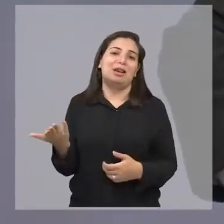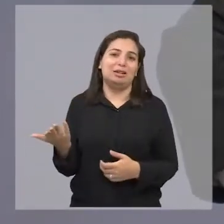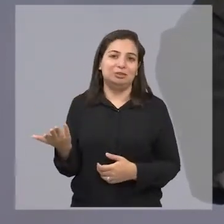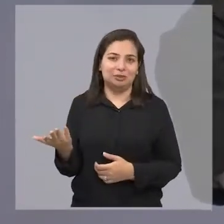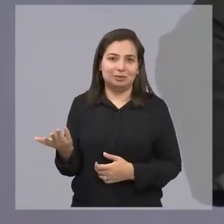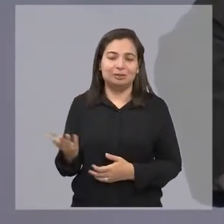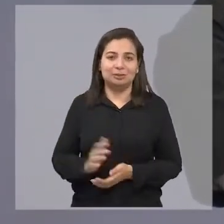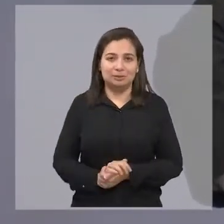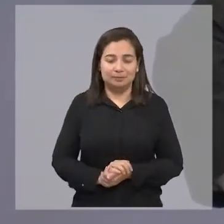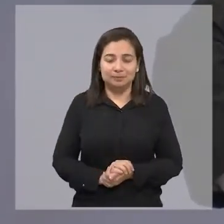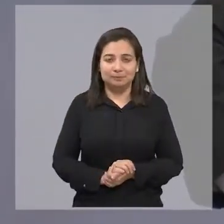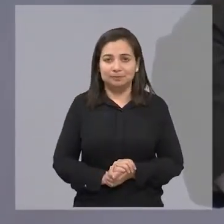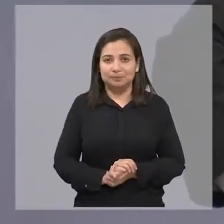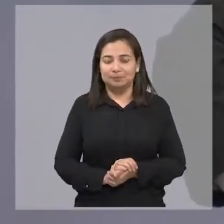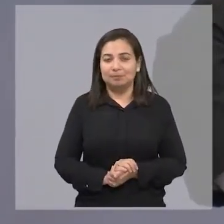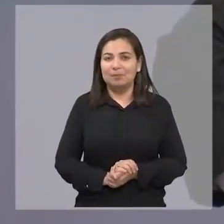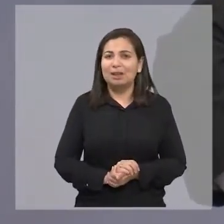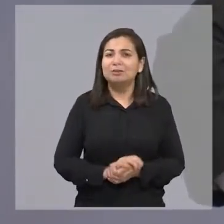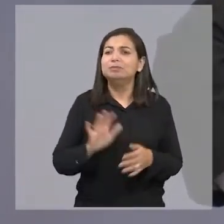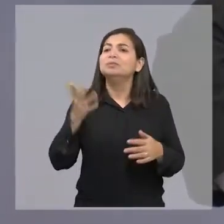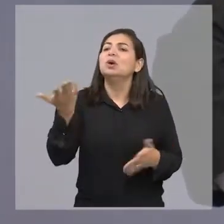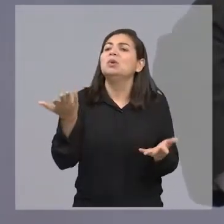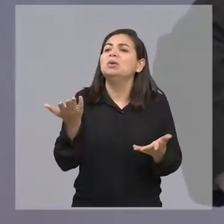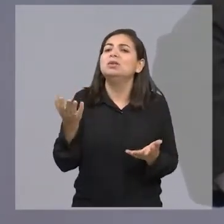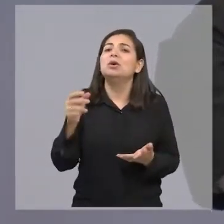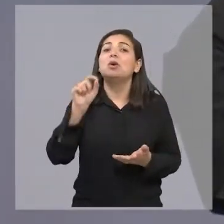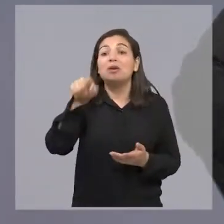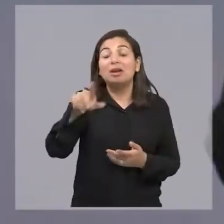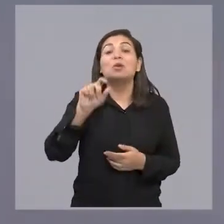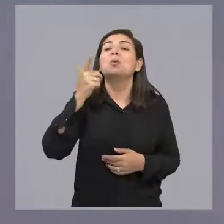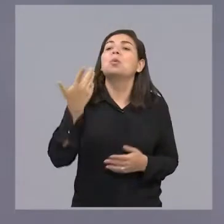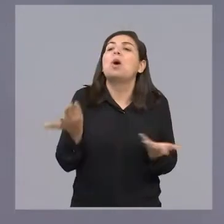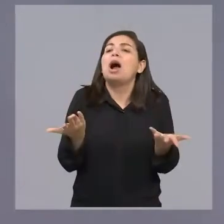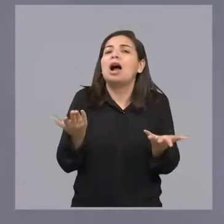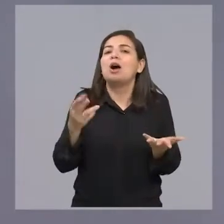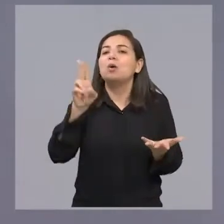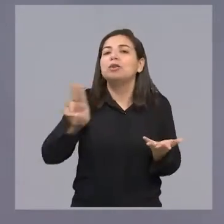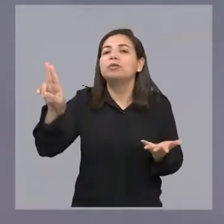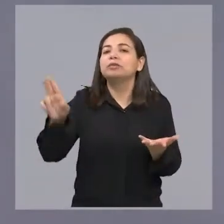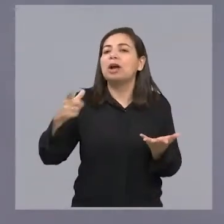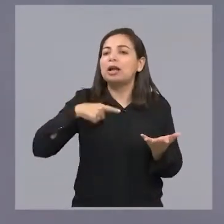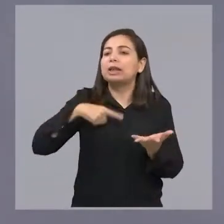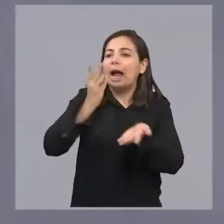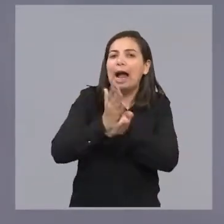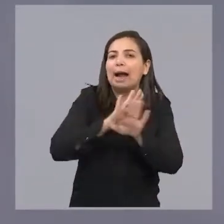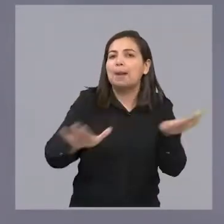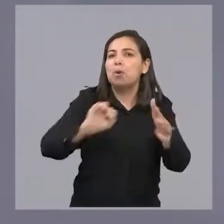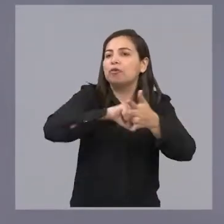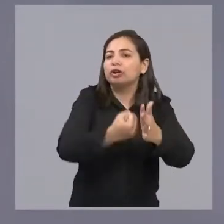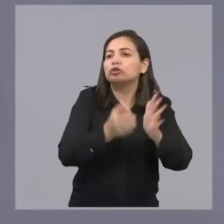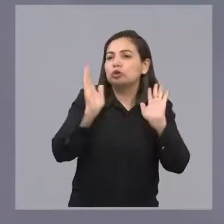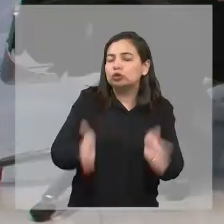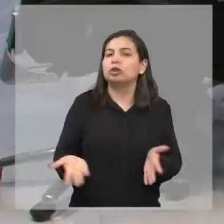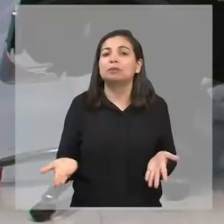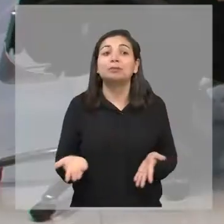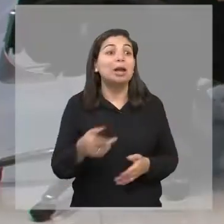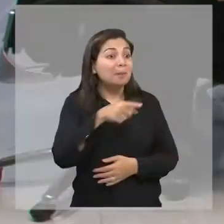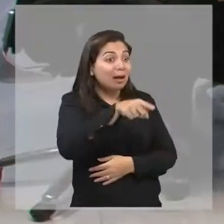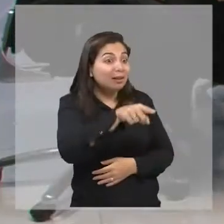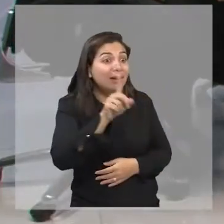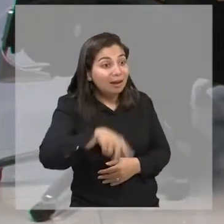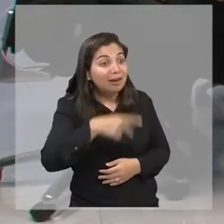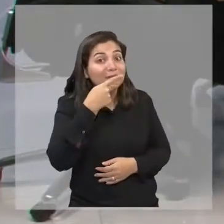foi é- extinta a universidade. Qual foi a universidade que foi extinta? Não foi extinta, Não mas você foi está ainda, dizendo mas que o tem que caminho ser. tá Não, sendo que preparado. deveria Então você ser mais tá dizendo que tem que eficiente. ser. Ou seja,